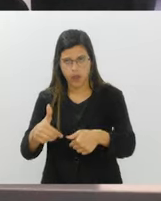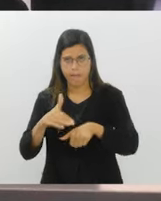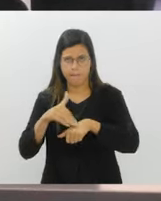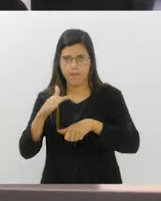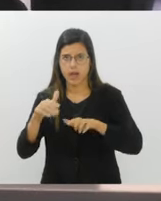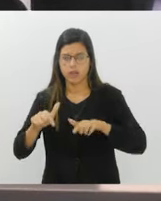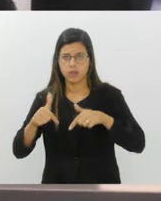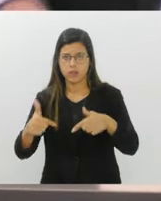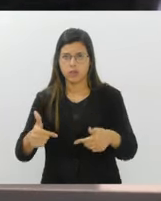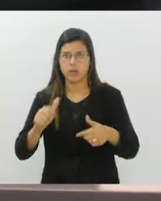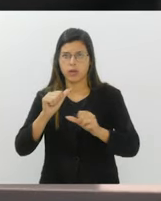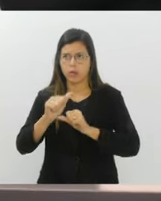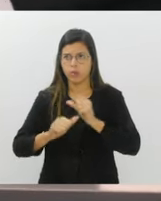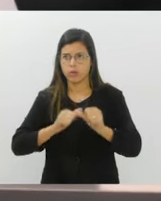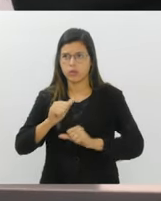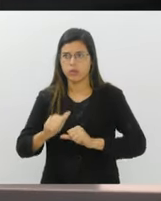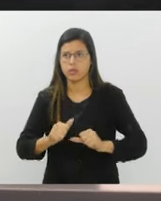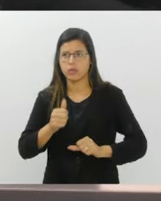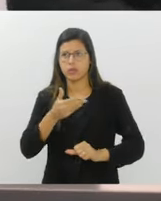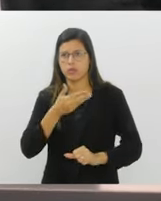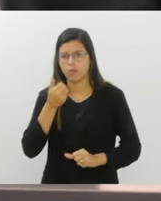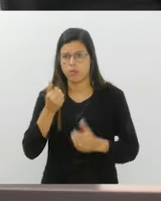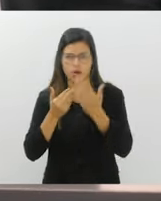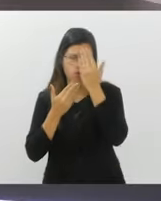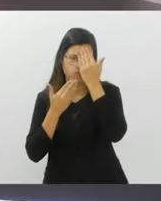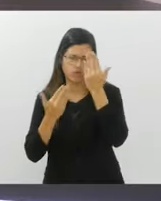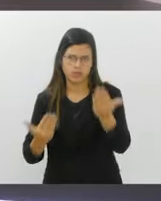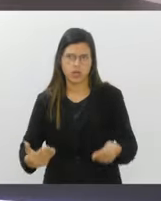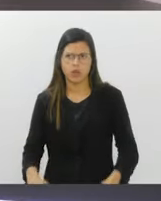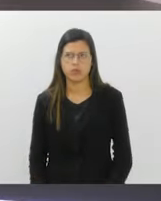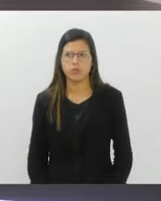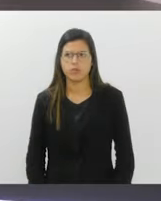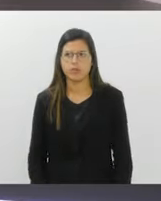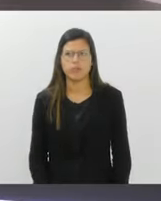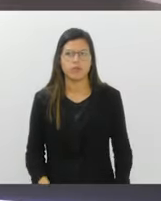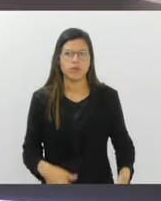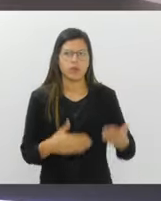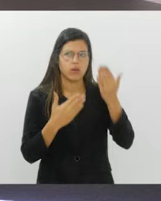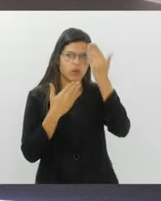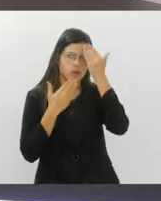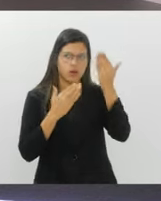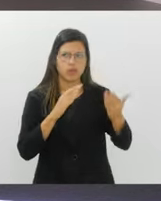essa mudança seja feita da melhor forma possível. Obrigado. Eu agradeço, Charles.